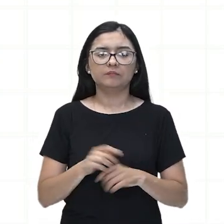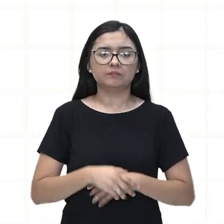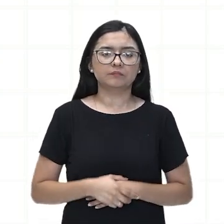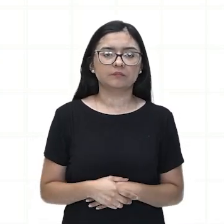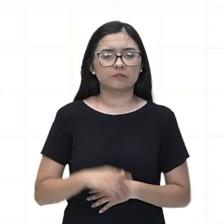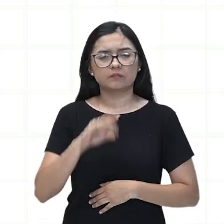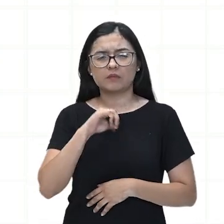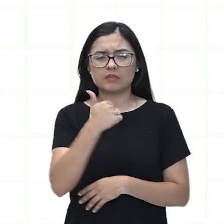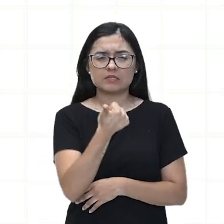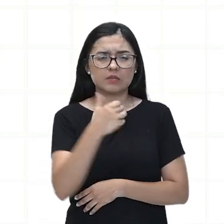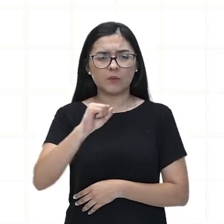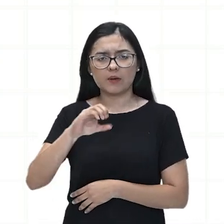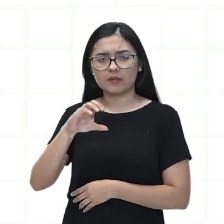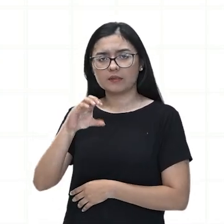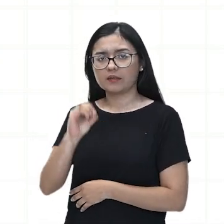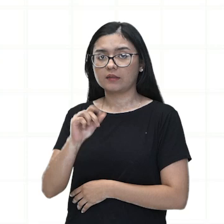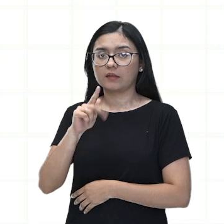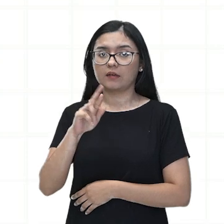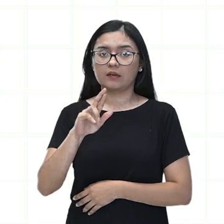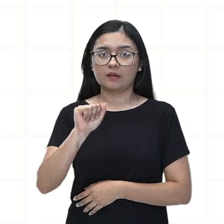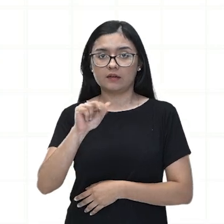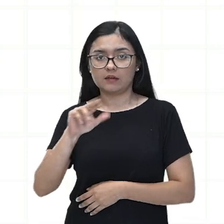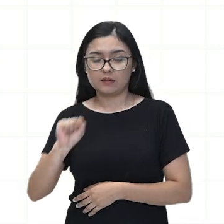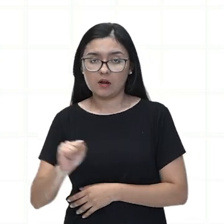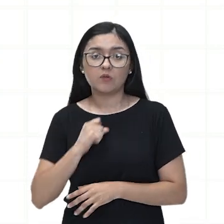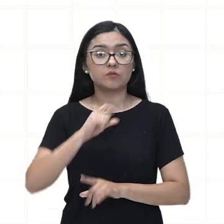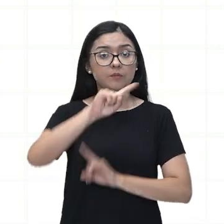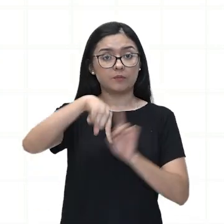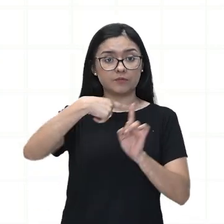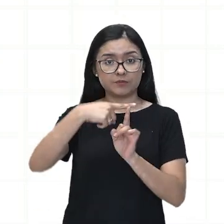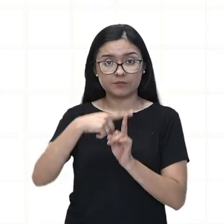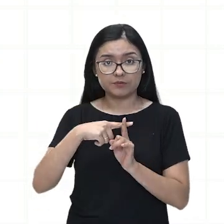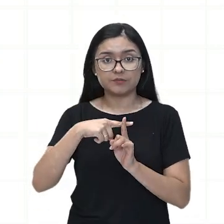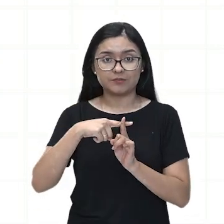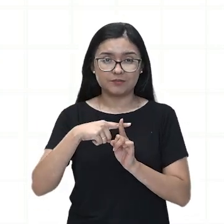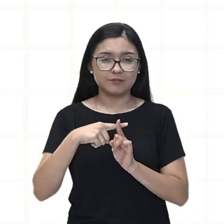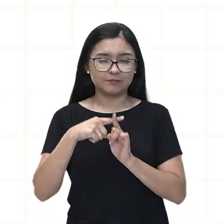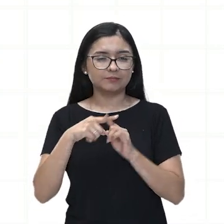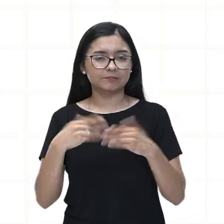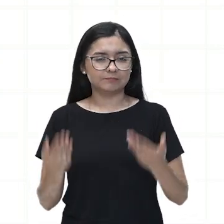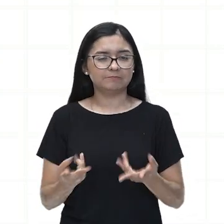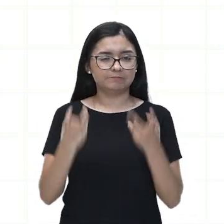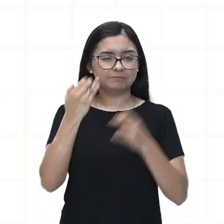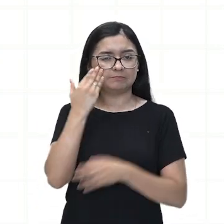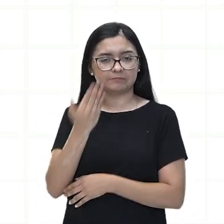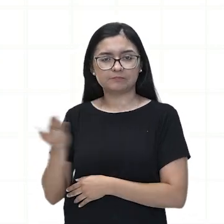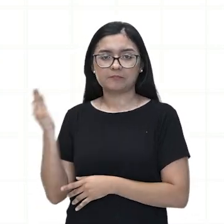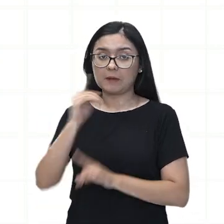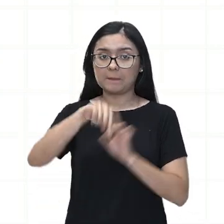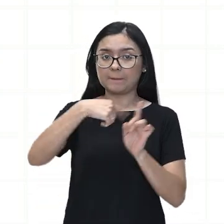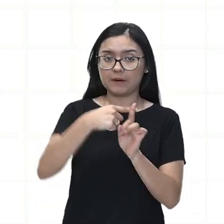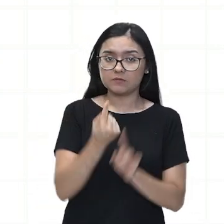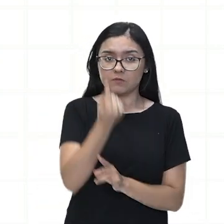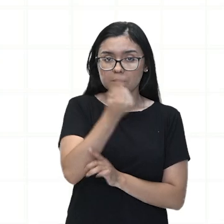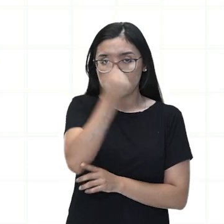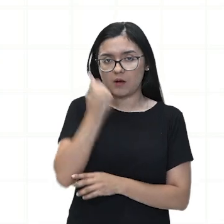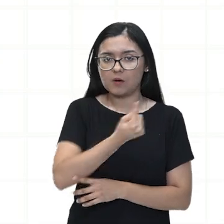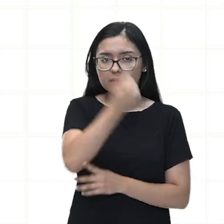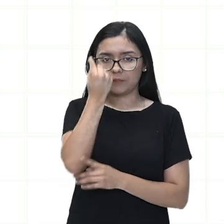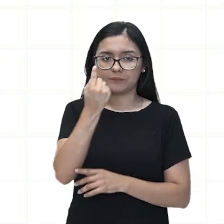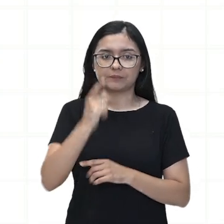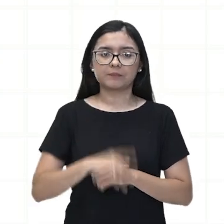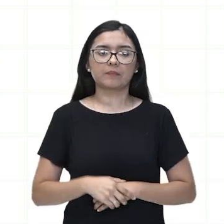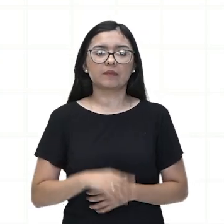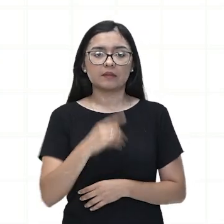até 180 graus positivos, como eu disse, aqui aumentando 1 hora, e